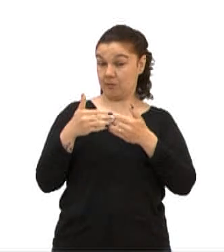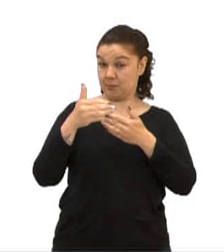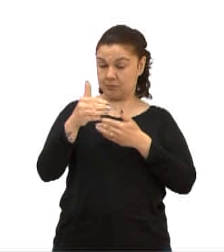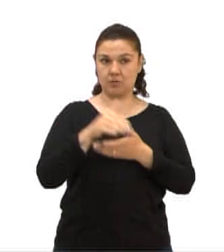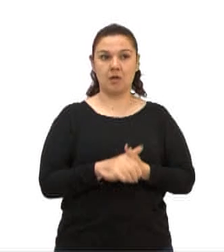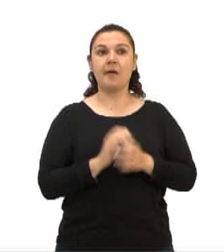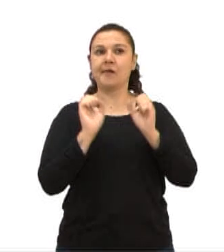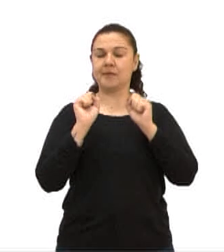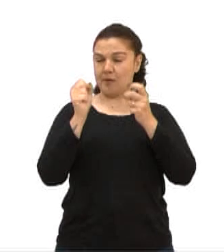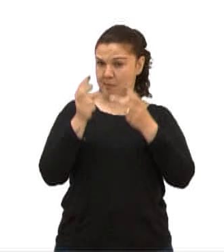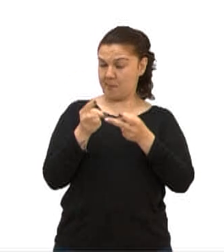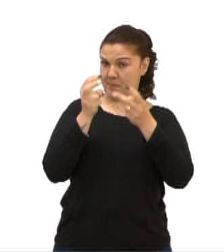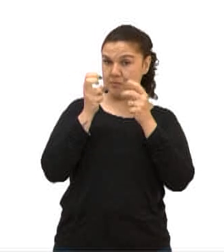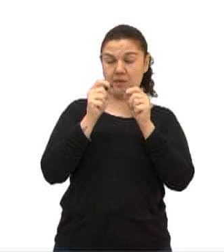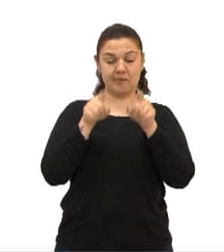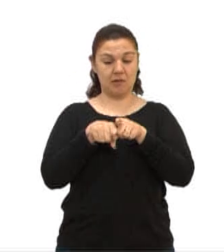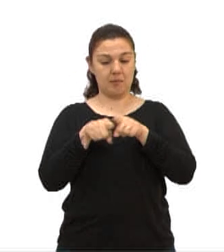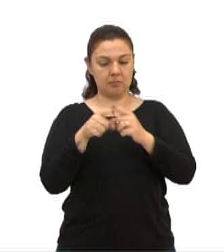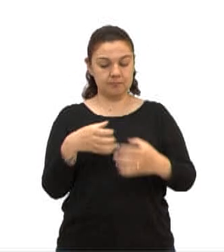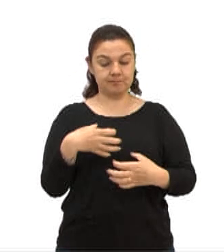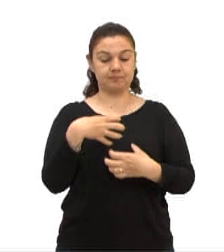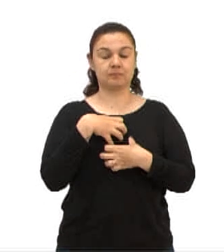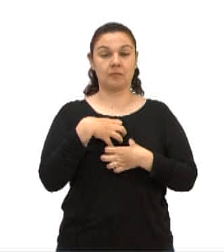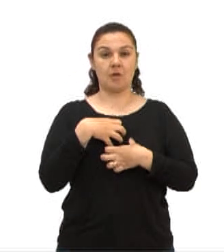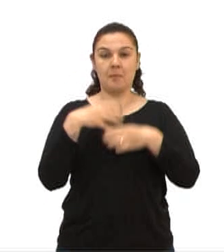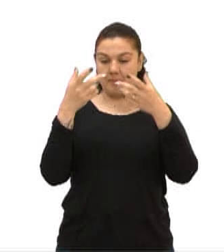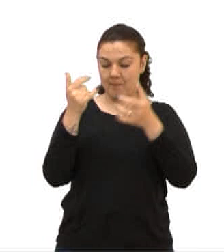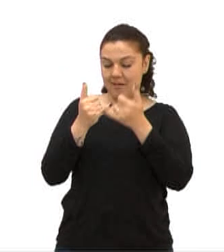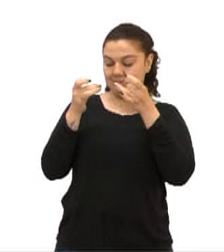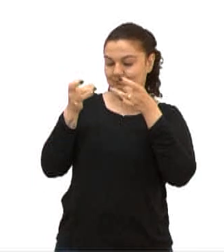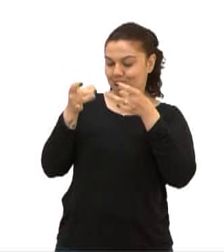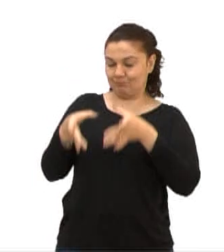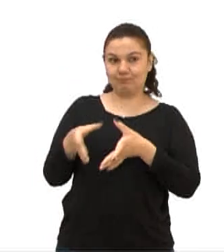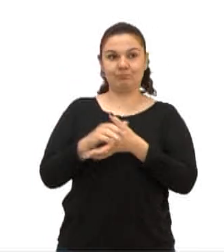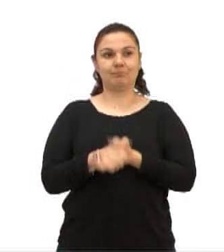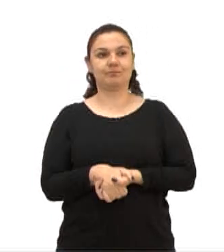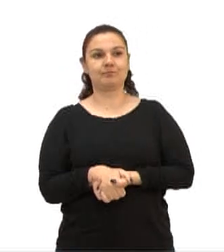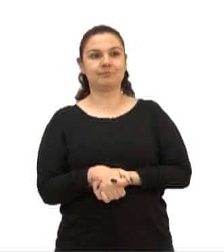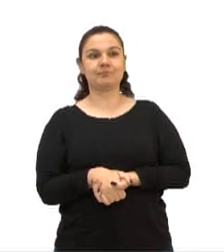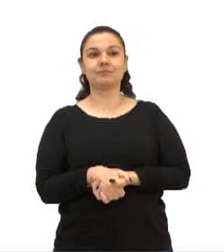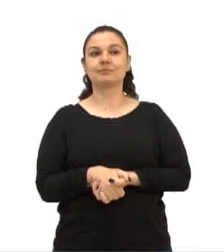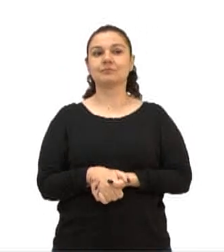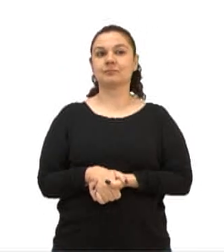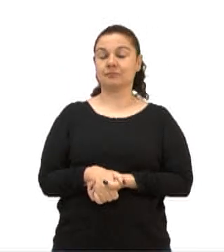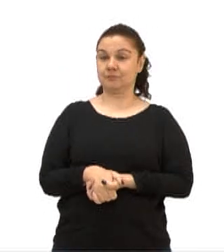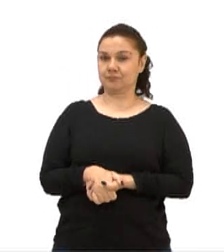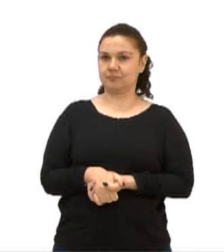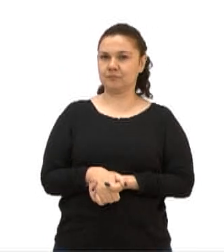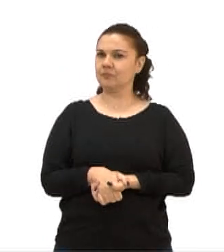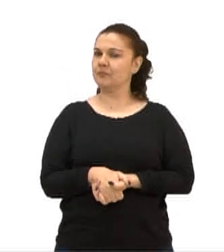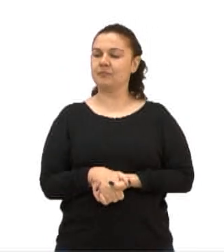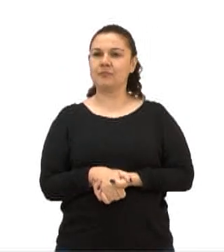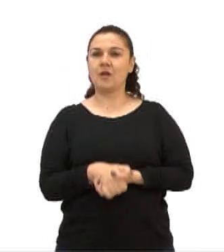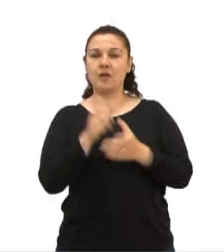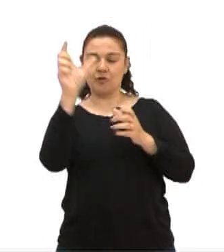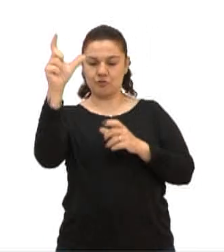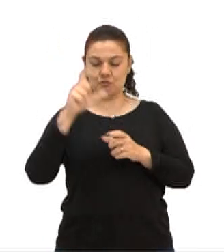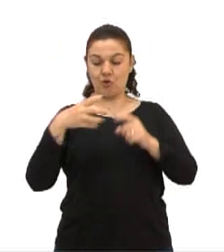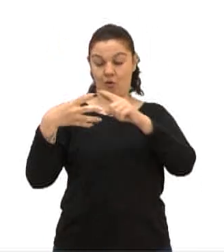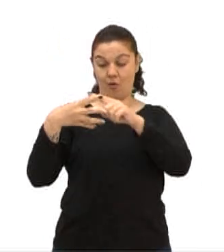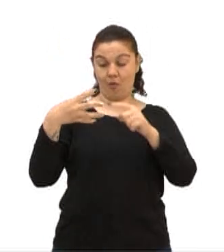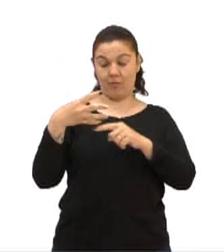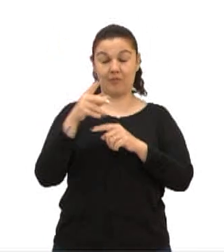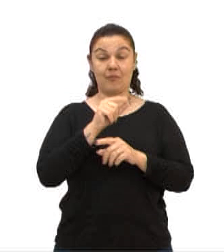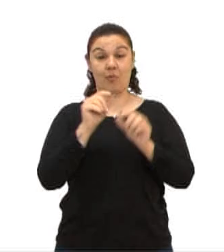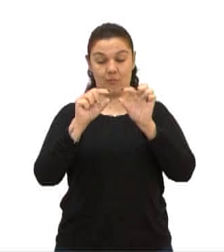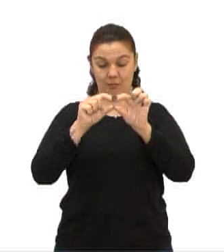Continuando, também podemos compreender o sentimento de abandono, né, como se fosse abandonado. Retire do quarteto